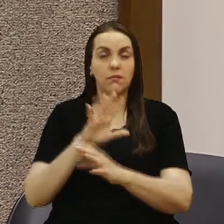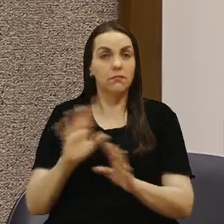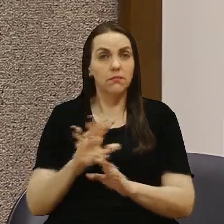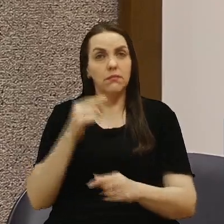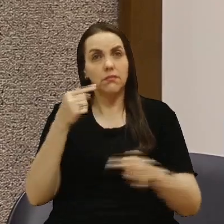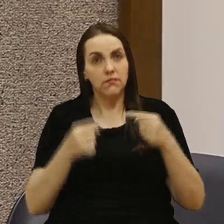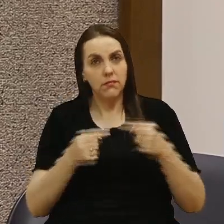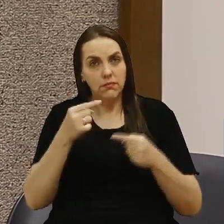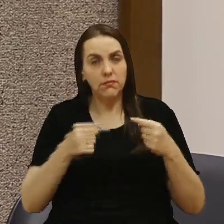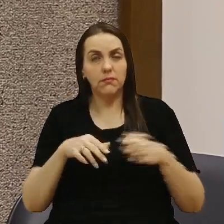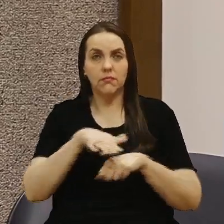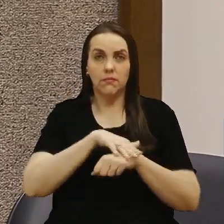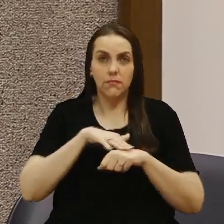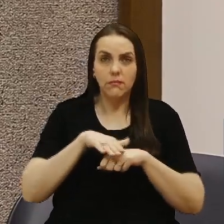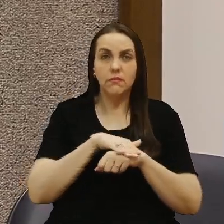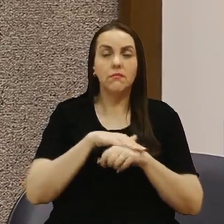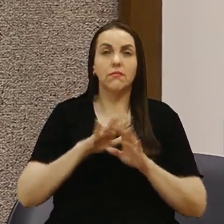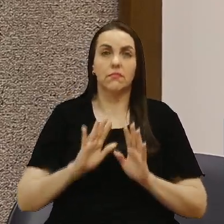diálogo.